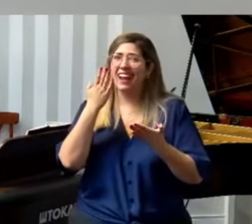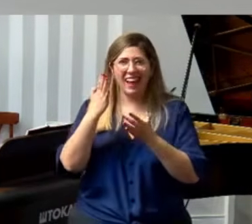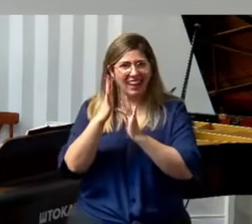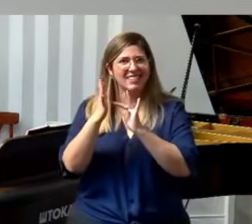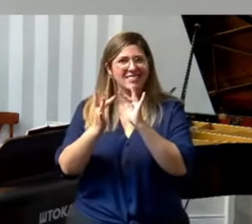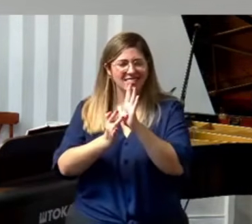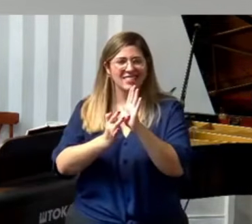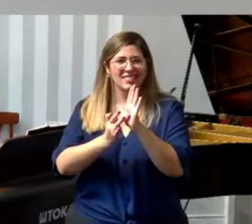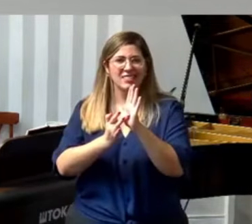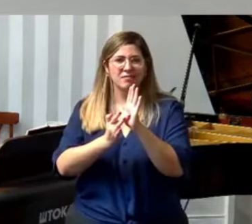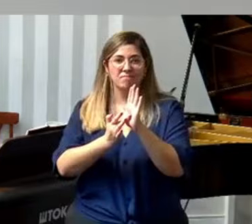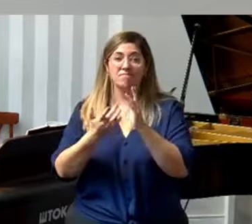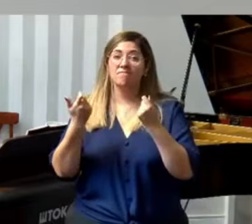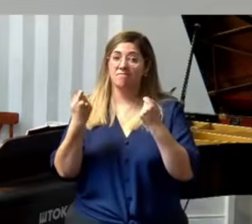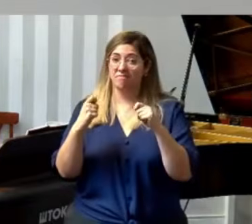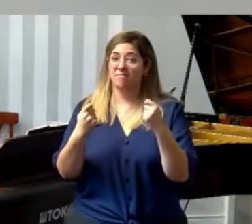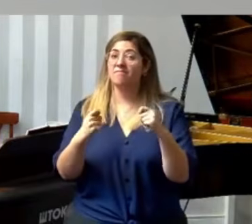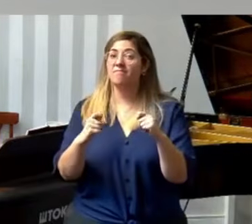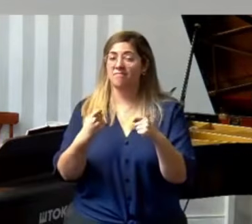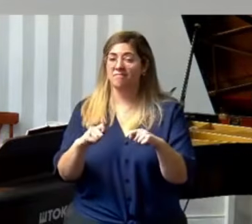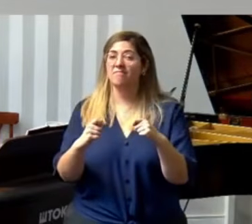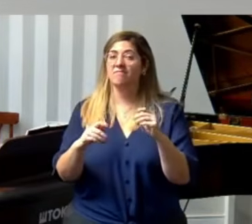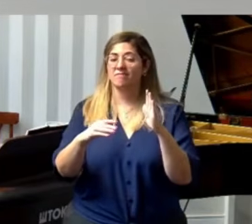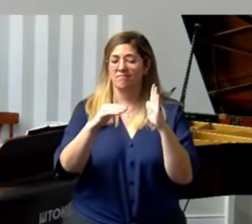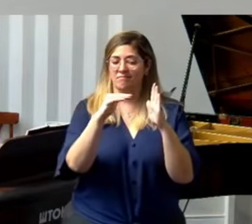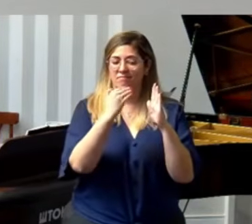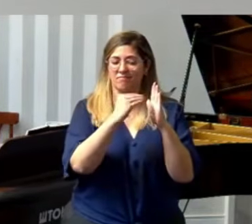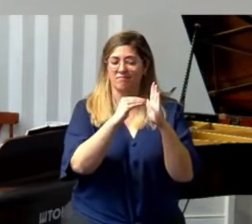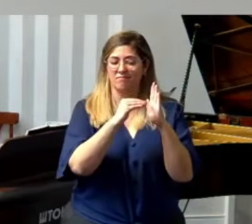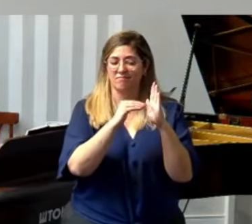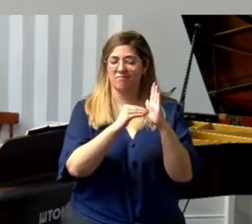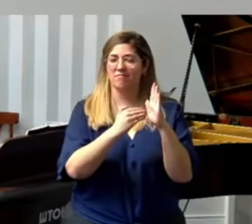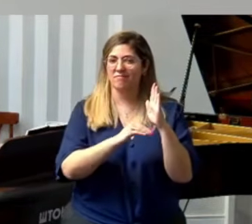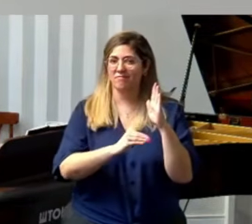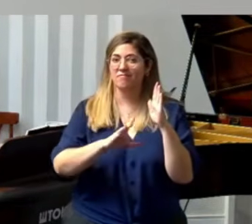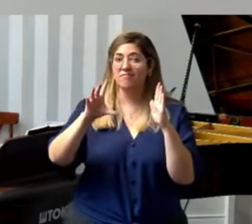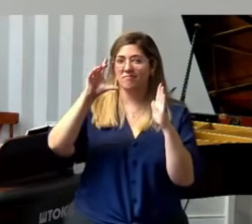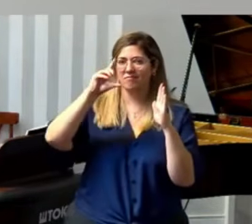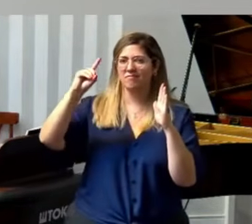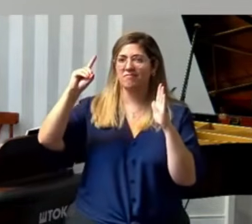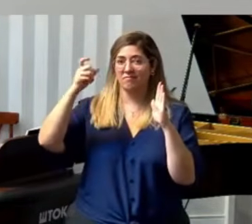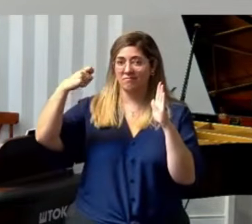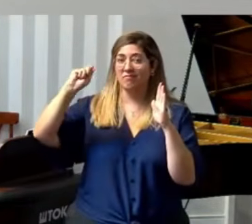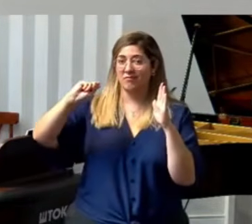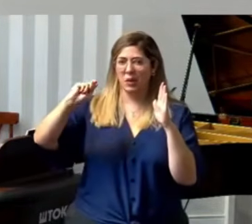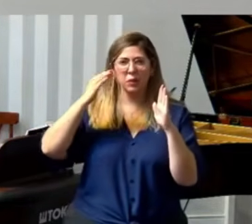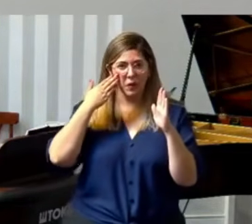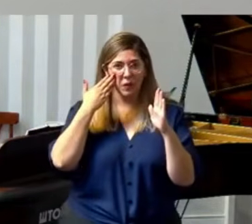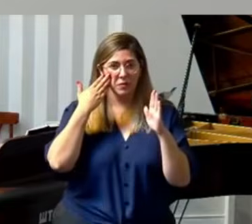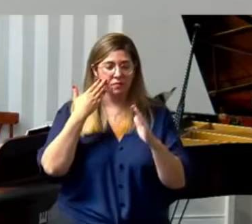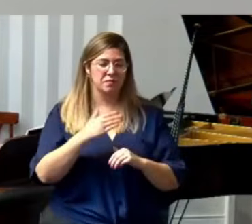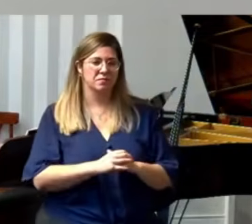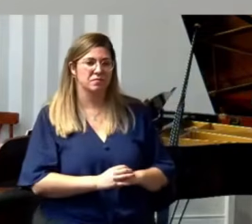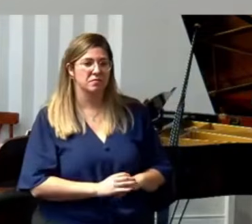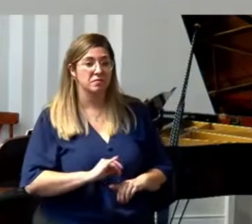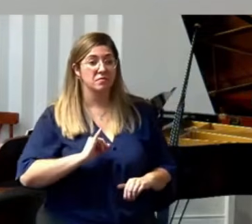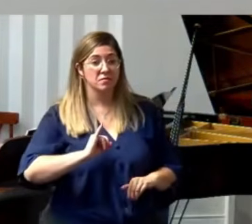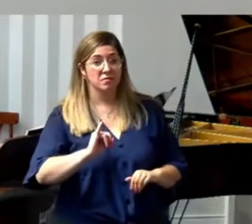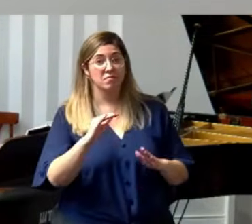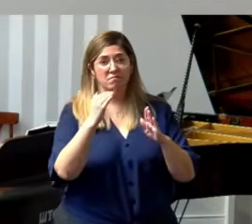se envolver com um projeto estabelecido pelo próprio Deus. E se tem um projeto que o